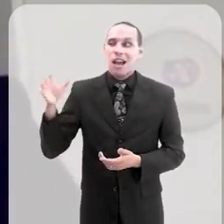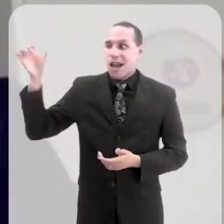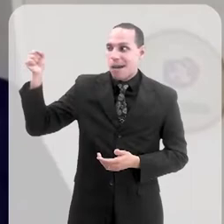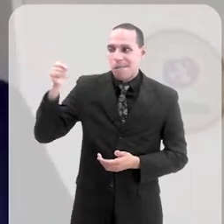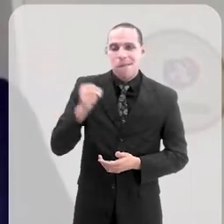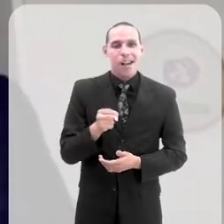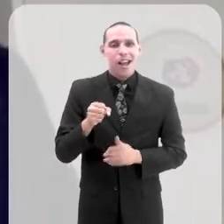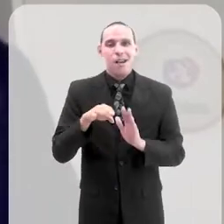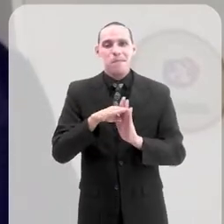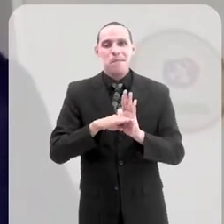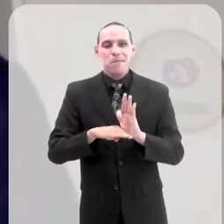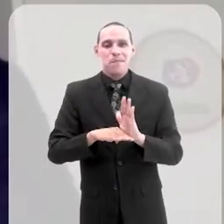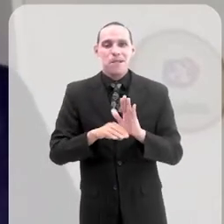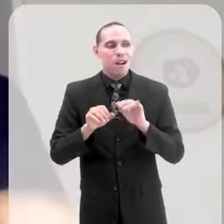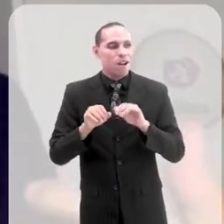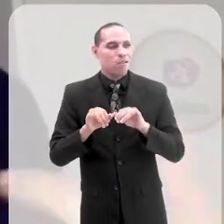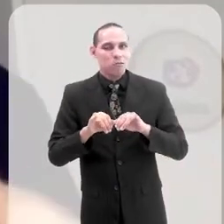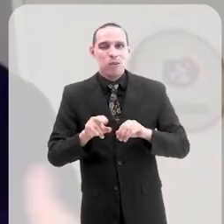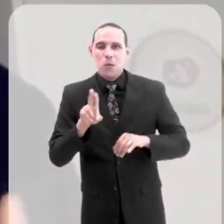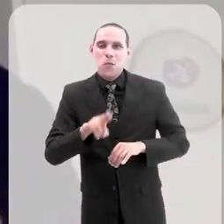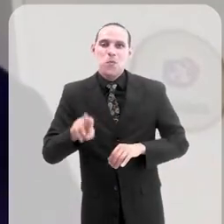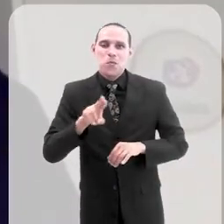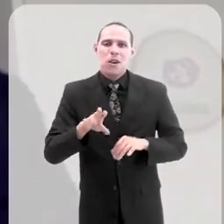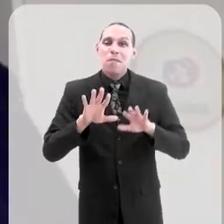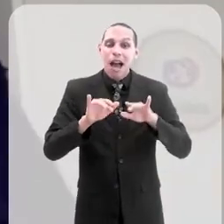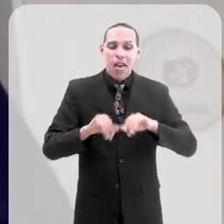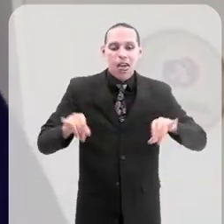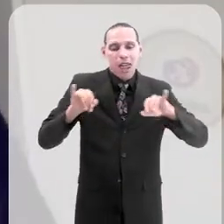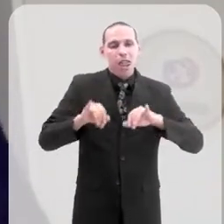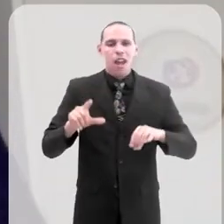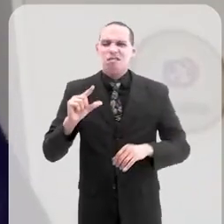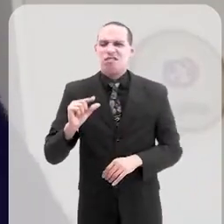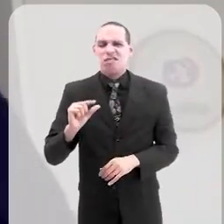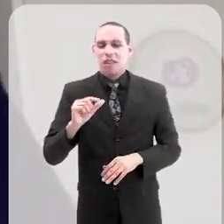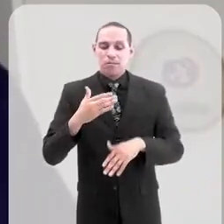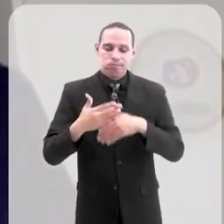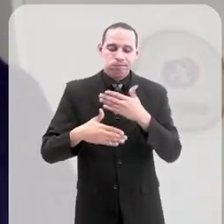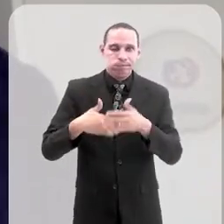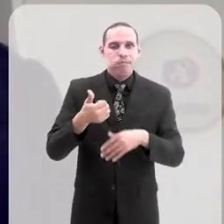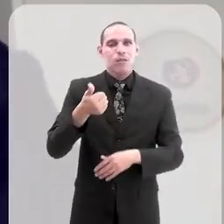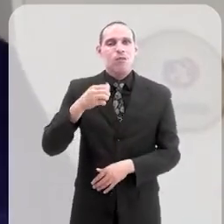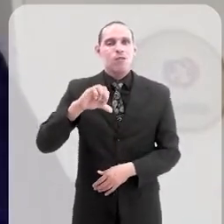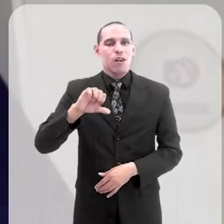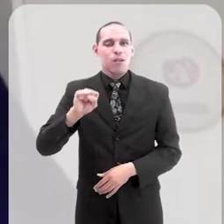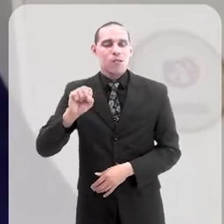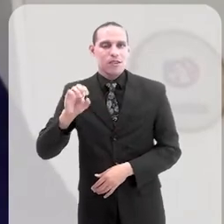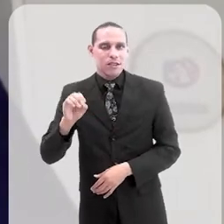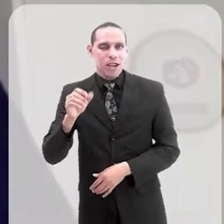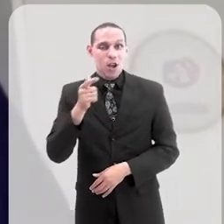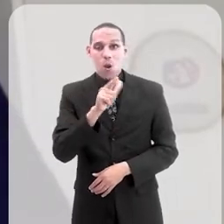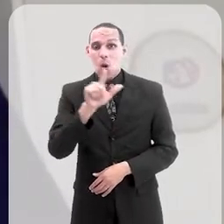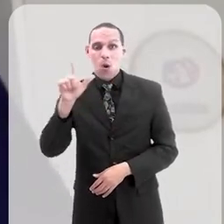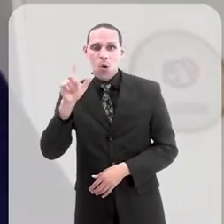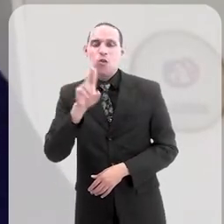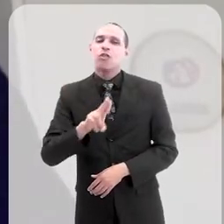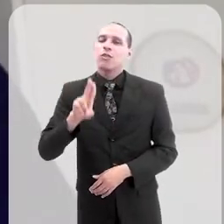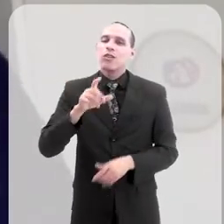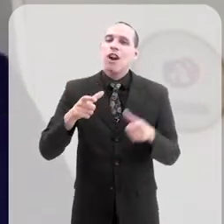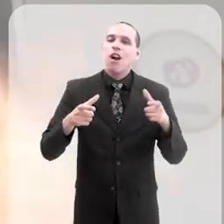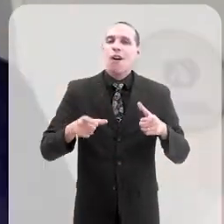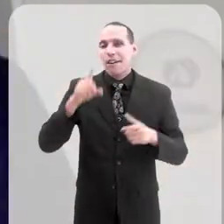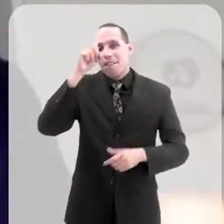Mas ela era muito pouco divulgada. Na década de 80, ela já passa a ter mais, as pessoas começam a utilizar em